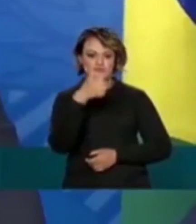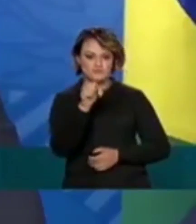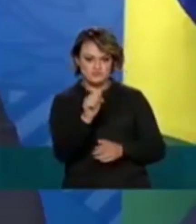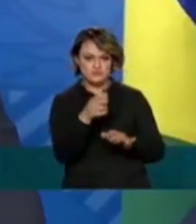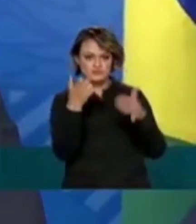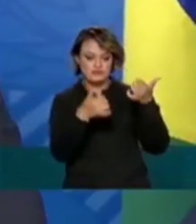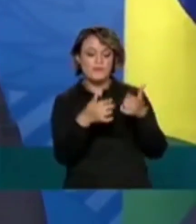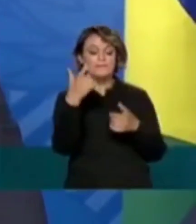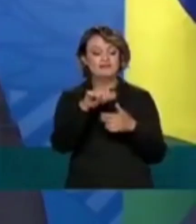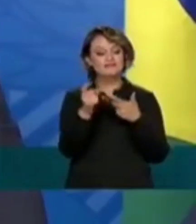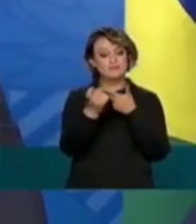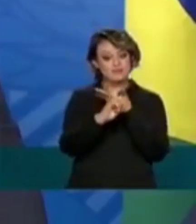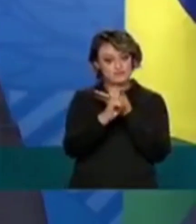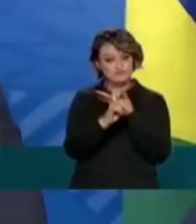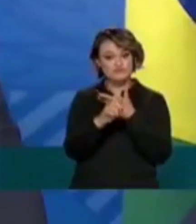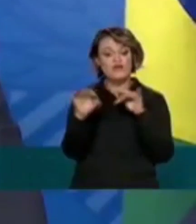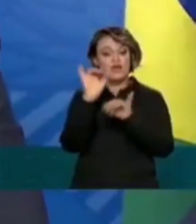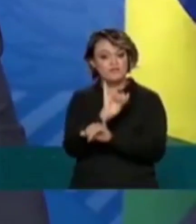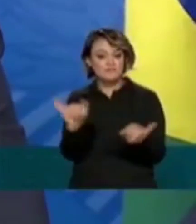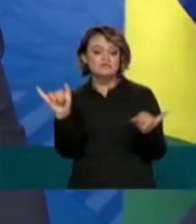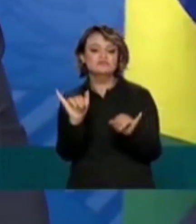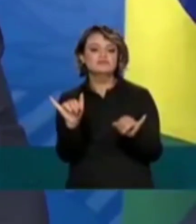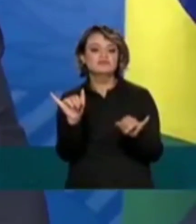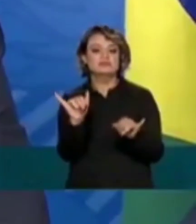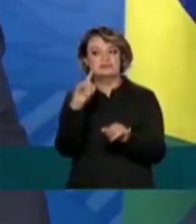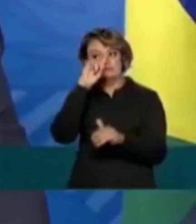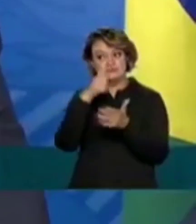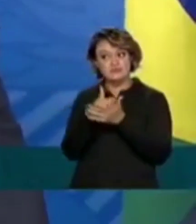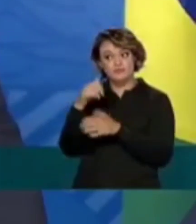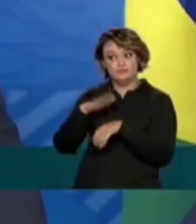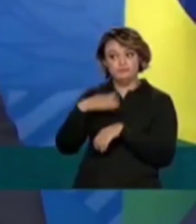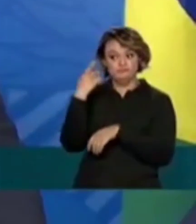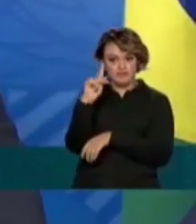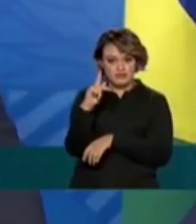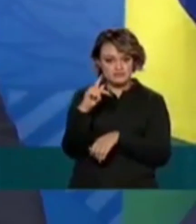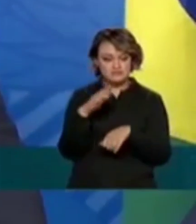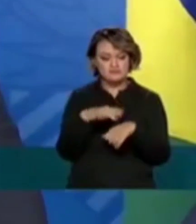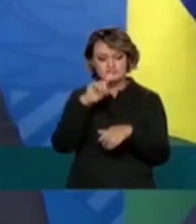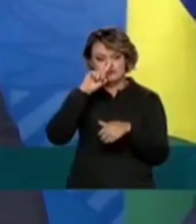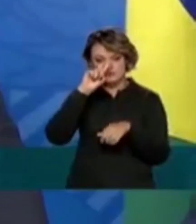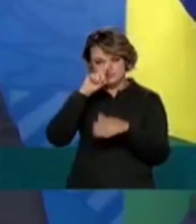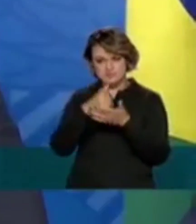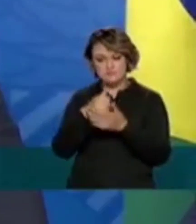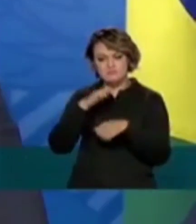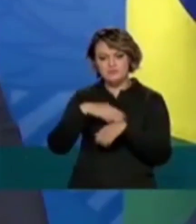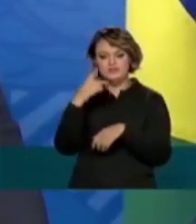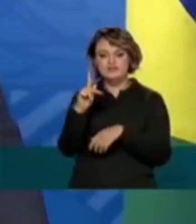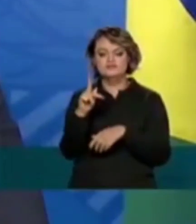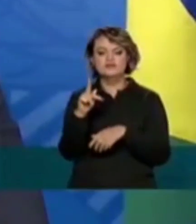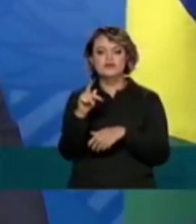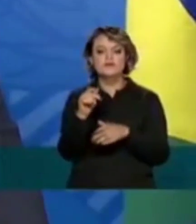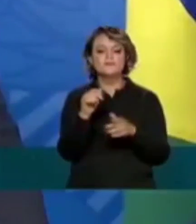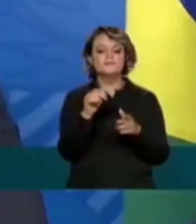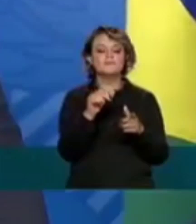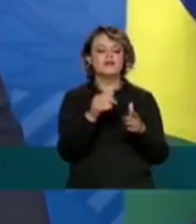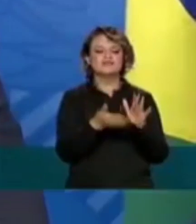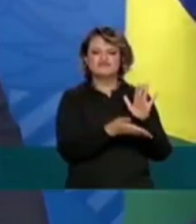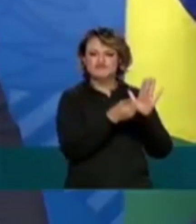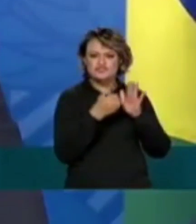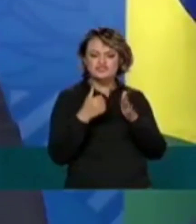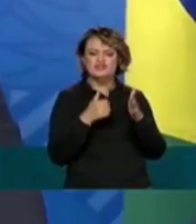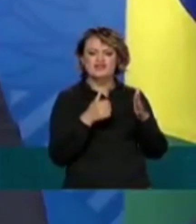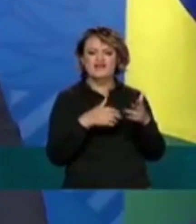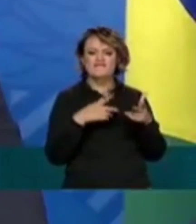Executivo também anuncia medidas de sua parte, de sua autonomia, em relação à desoneração tributária